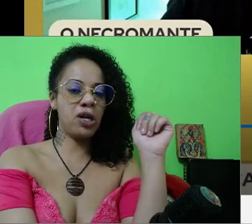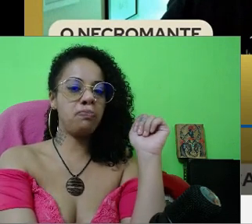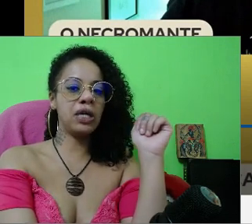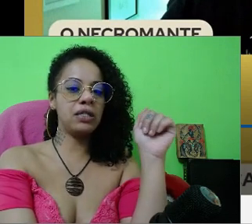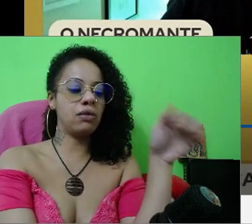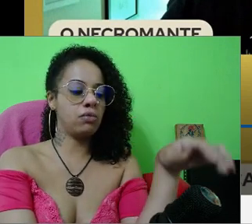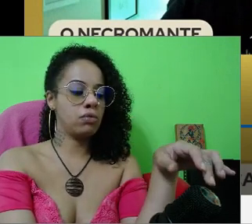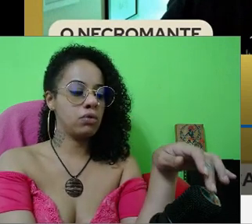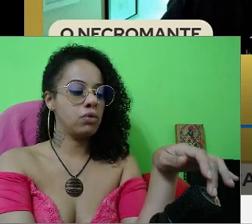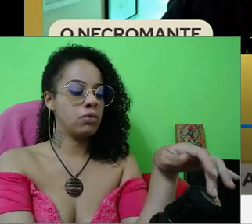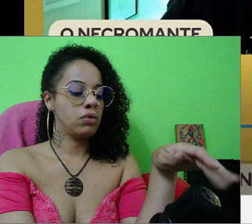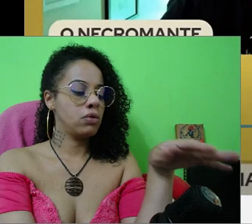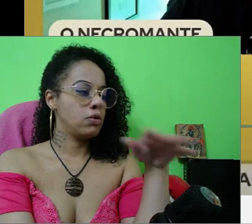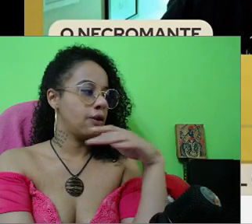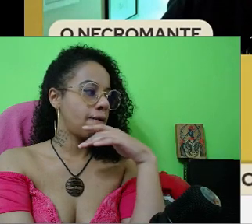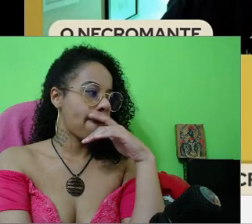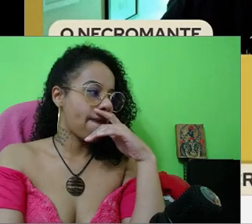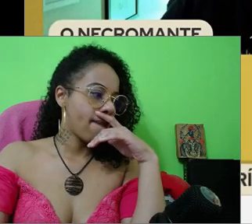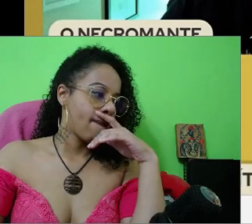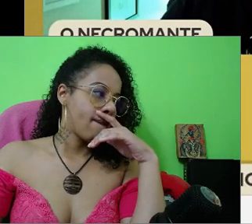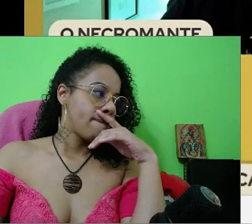chama manipulação